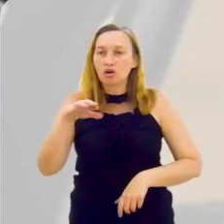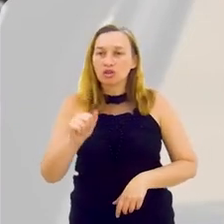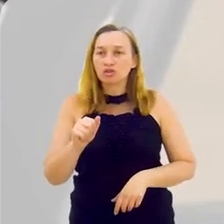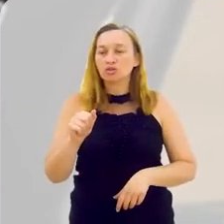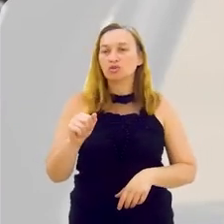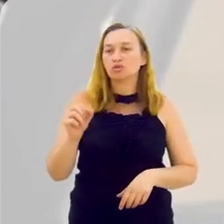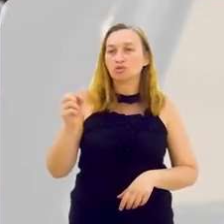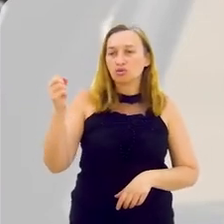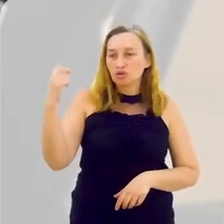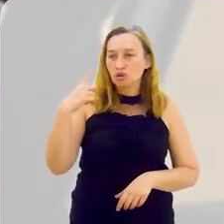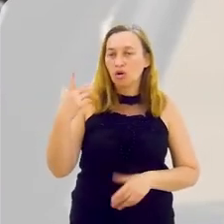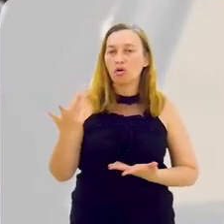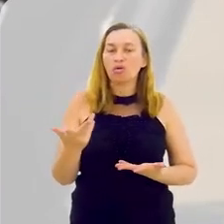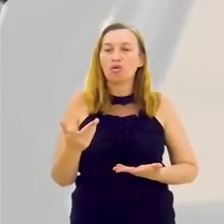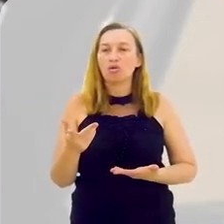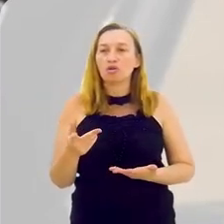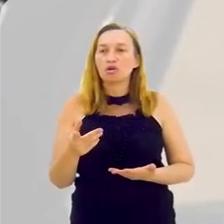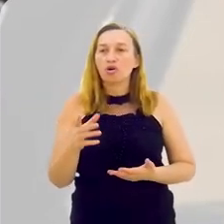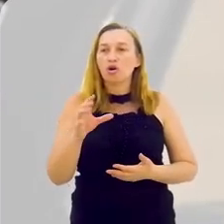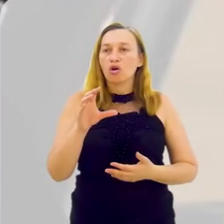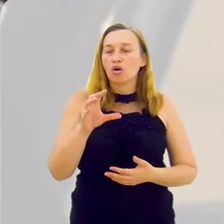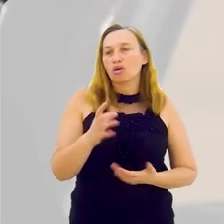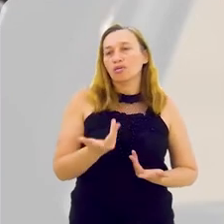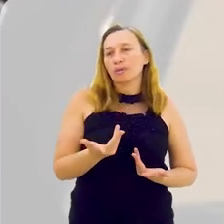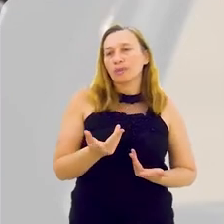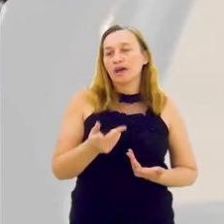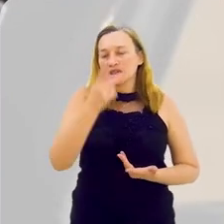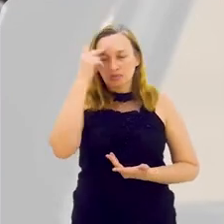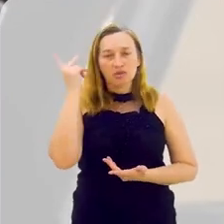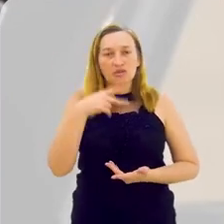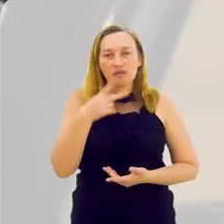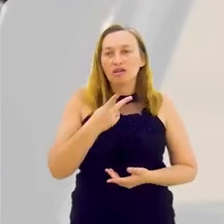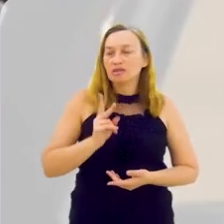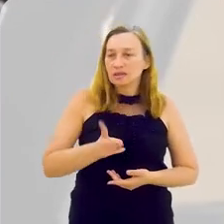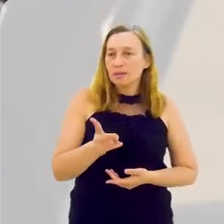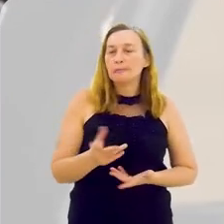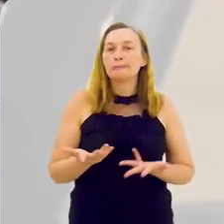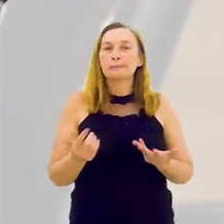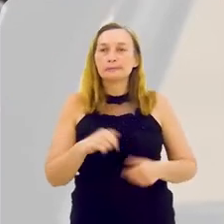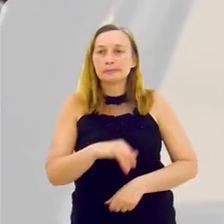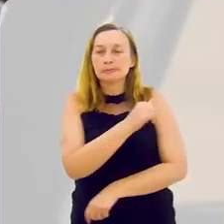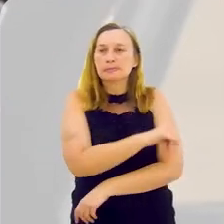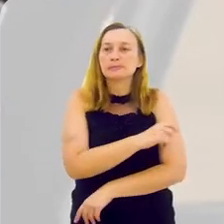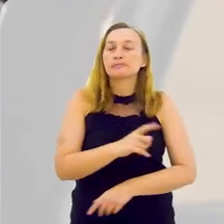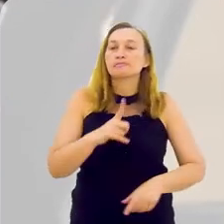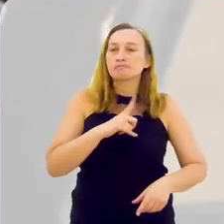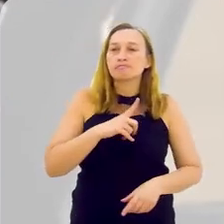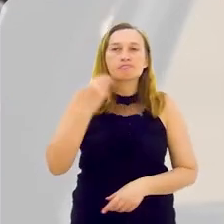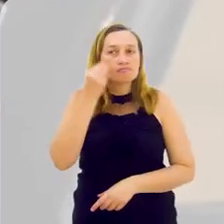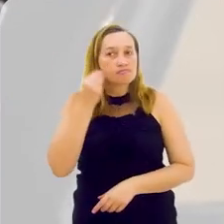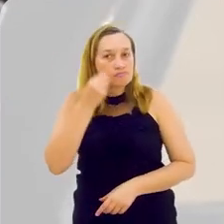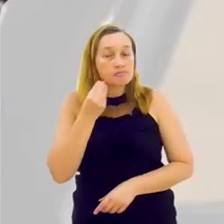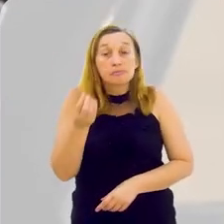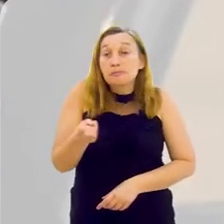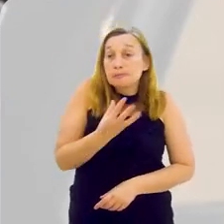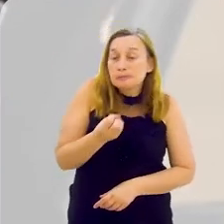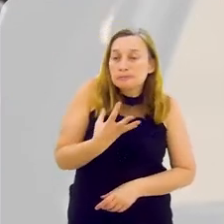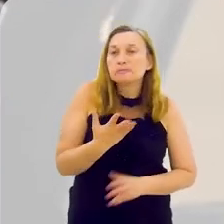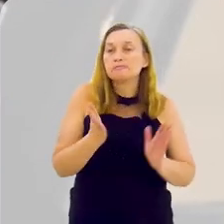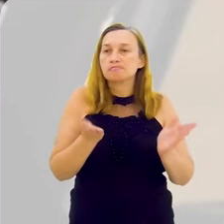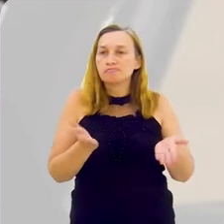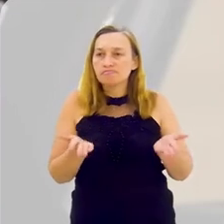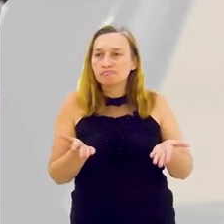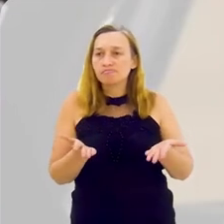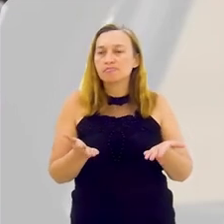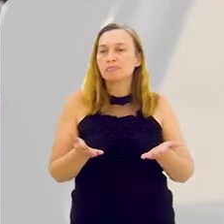aí também a questão das rochas, dos ambientais, as pessoas falam muito sobre isso aqui no Rio de Janeiro, né? Confecção, etc. Mas você tem